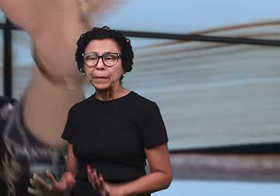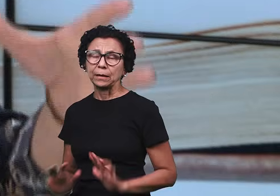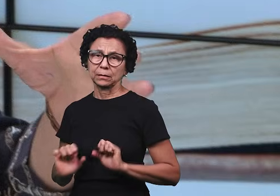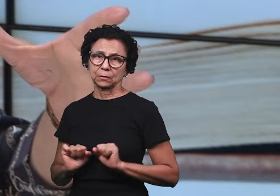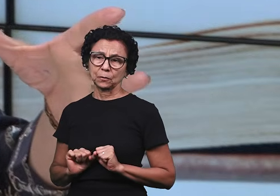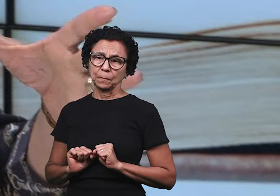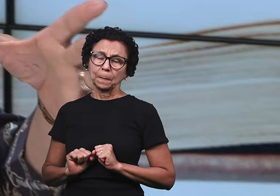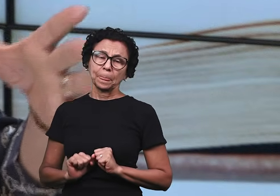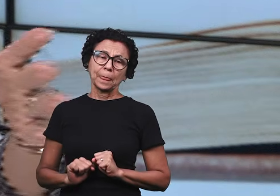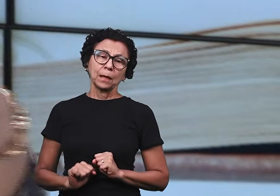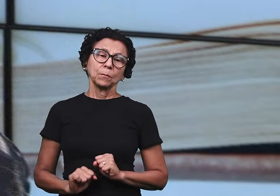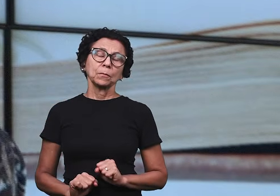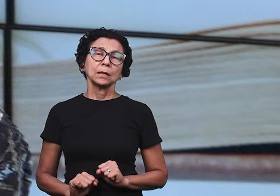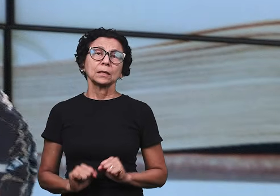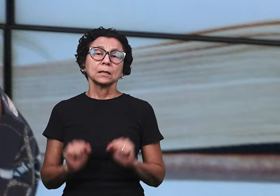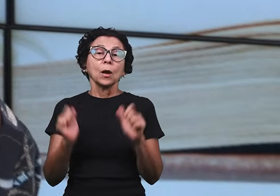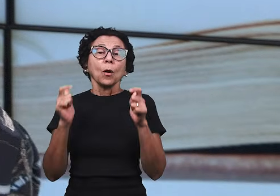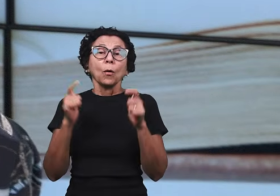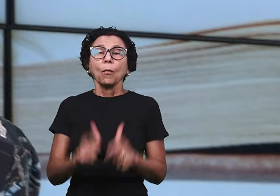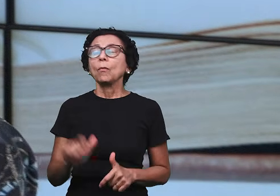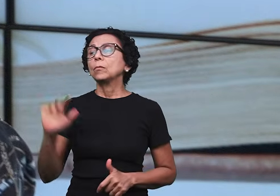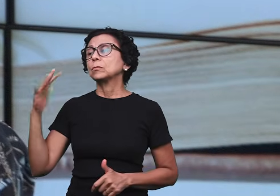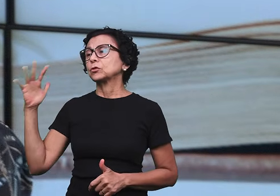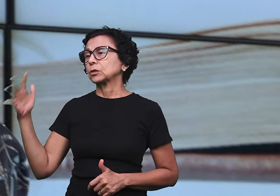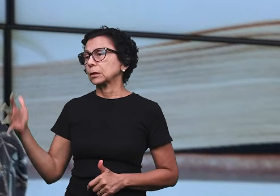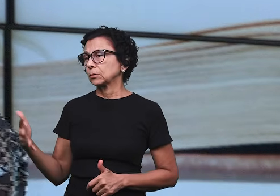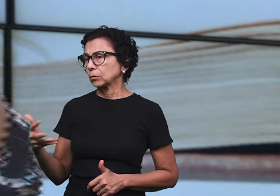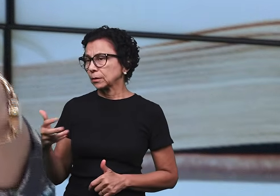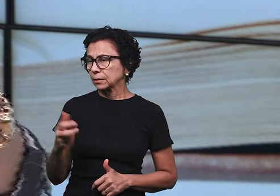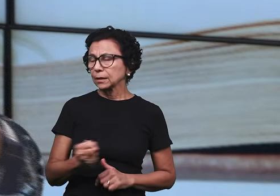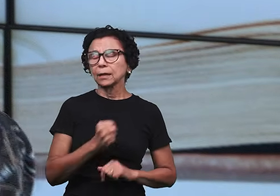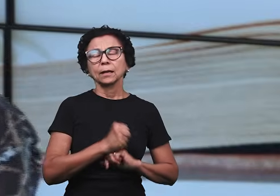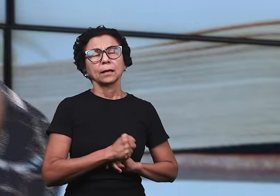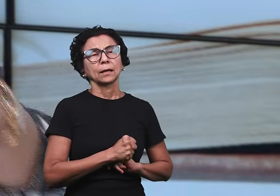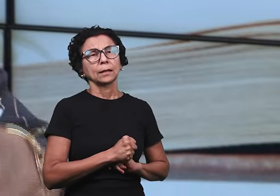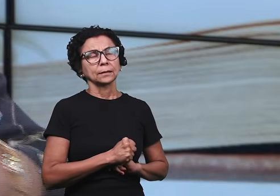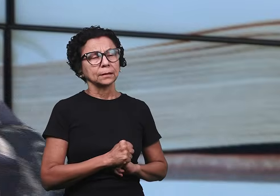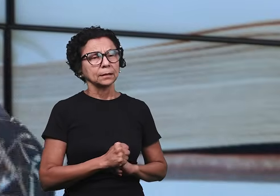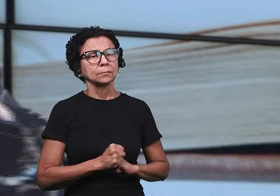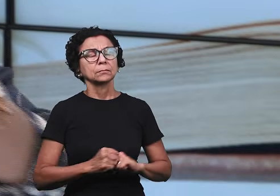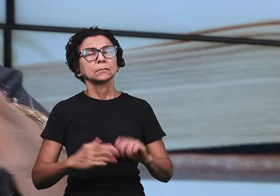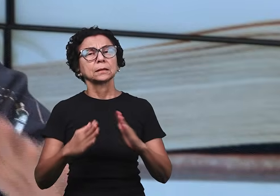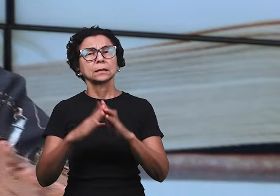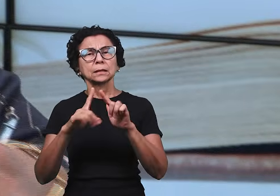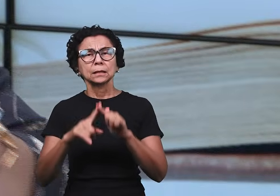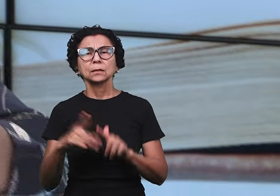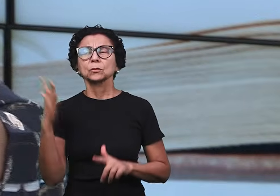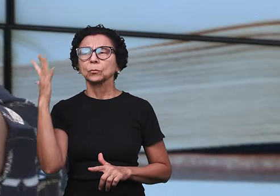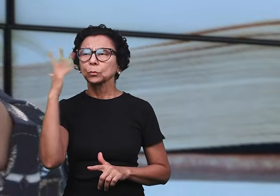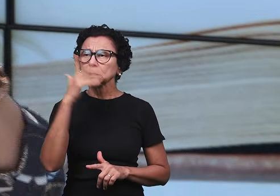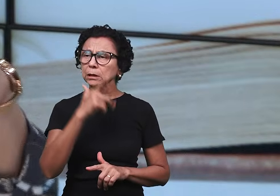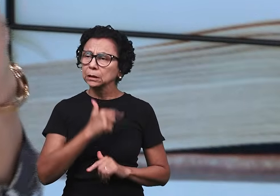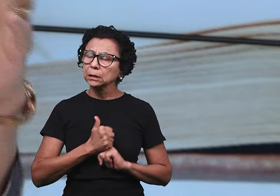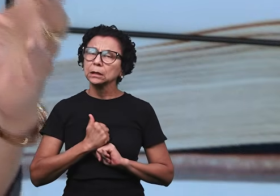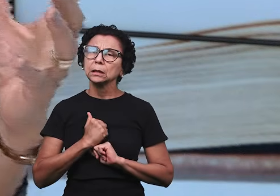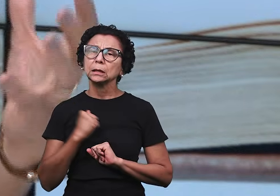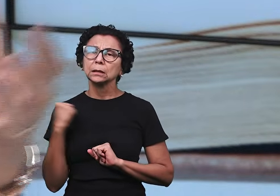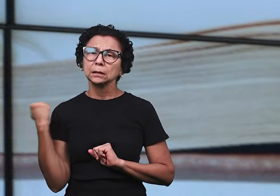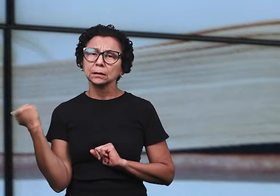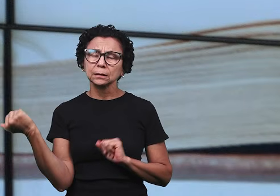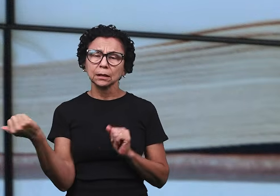templo físico, nossas igrejas são uma bênção, né? Igrejas lindas, construídas ali